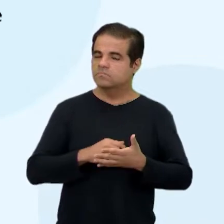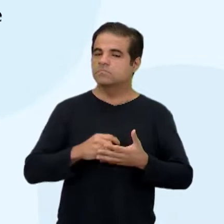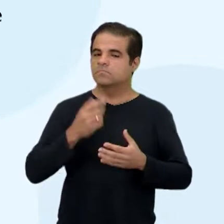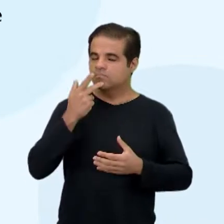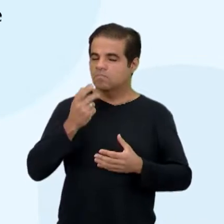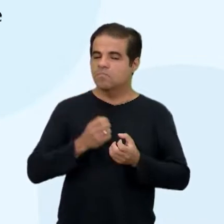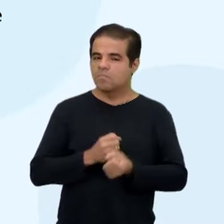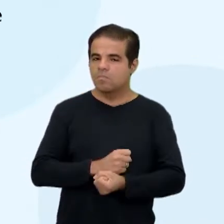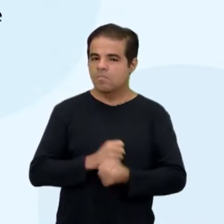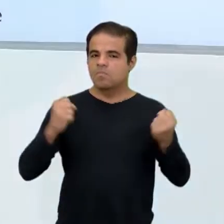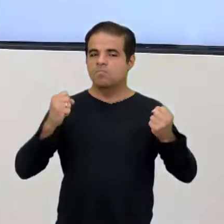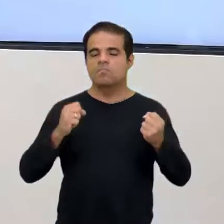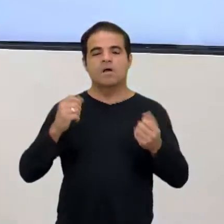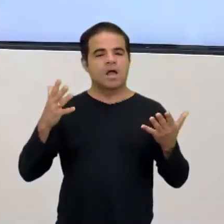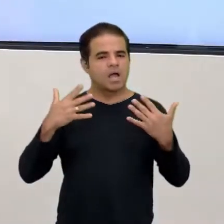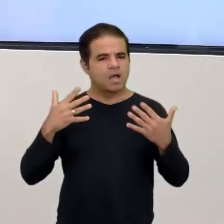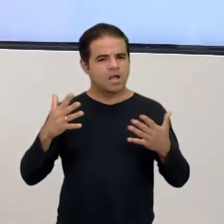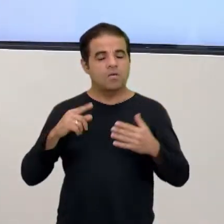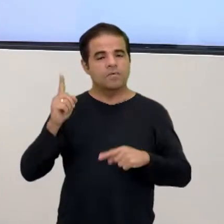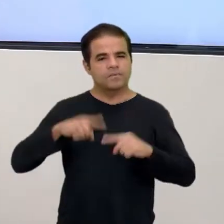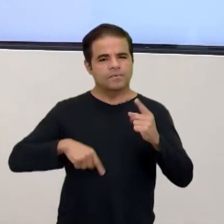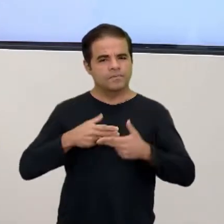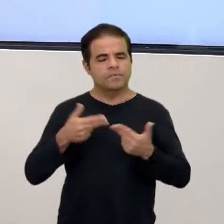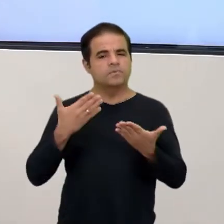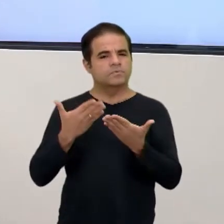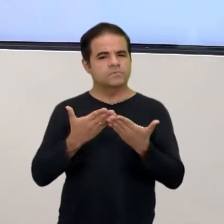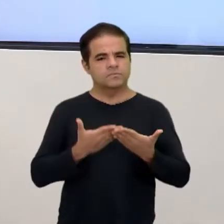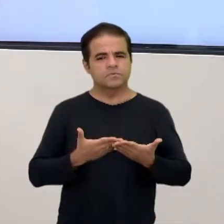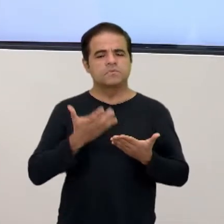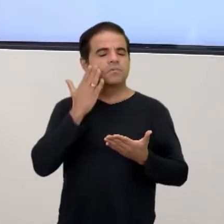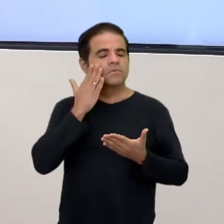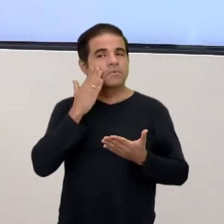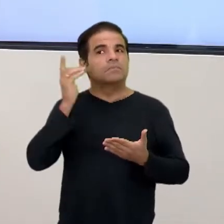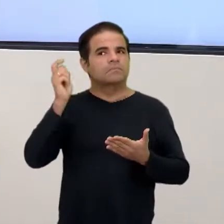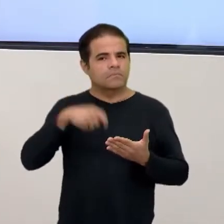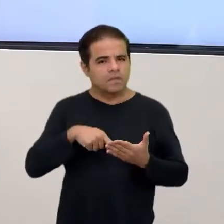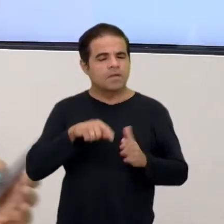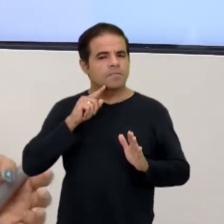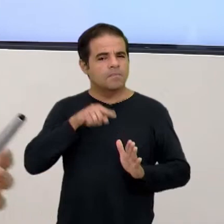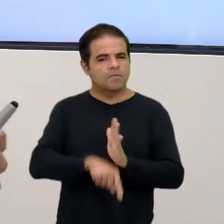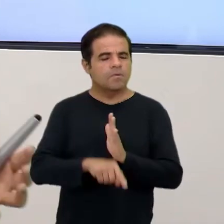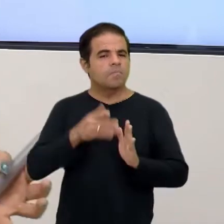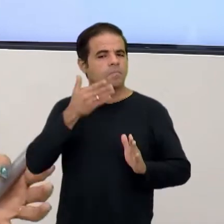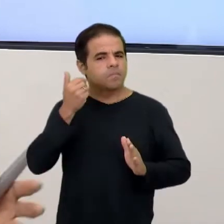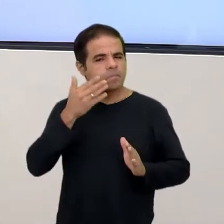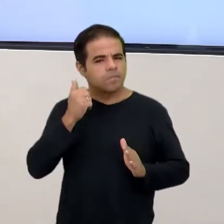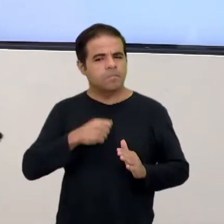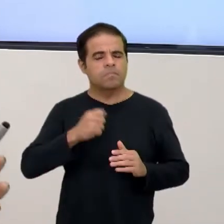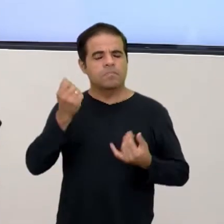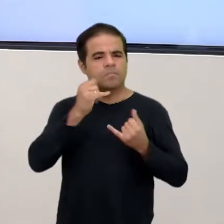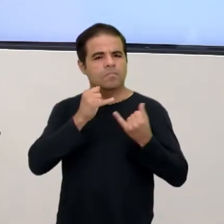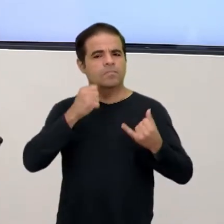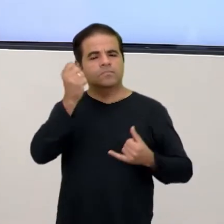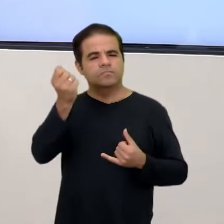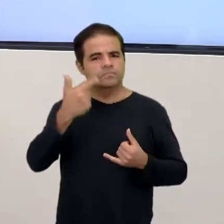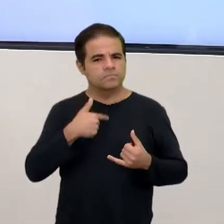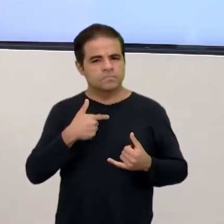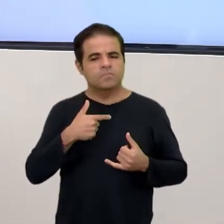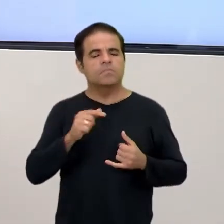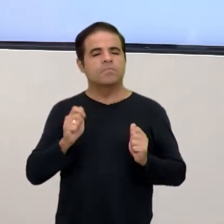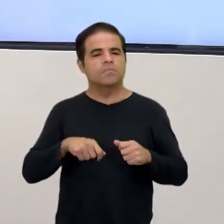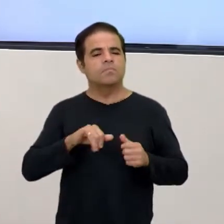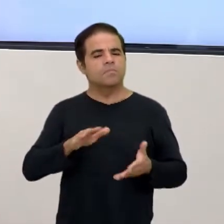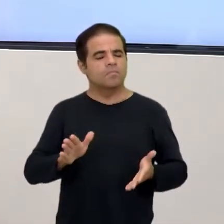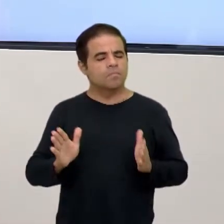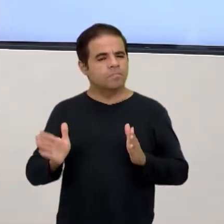calor, né? Lembrando que esse é o nosso objeto de estudo, a gente quer saber se dá para a gente aproveitar a energia do solo, a geotérmica, para